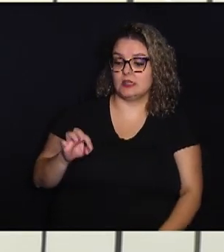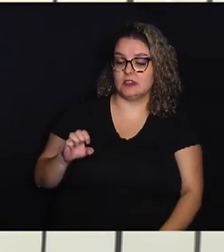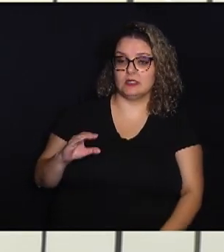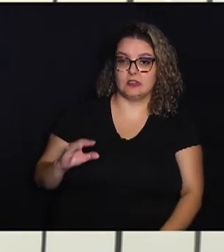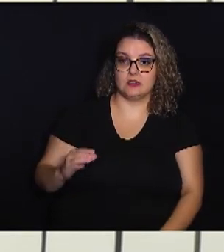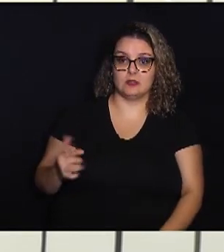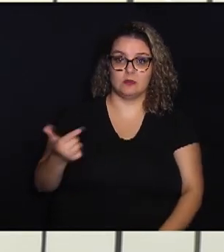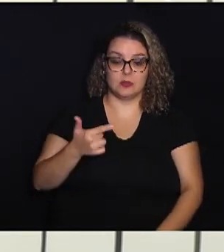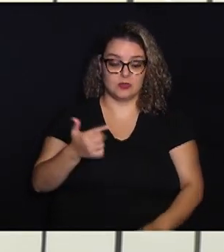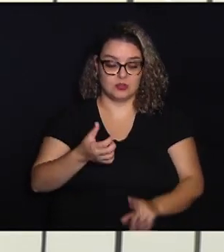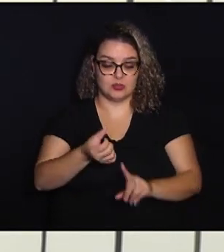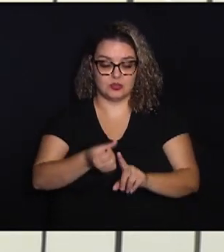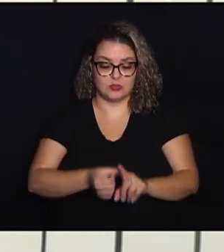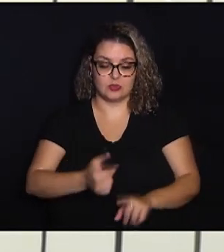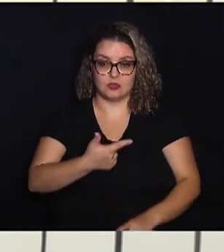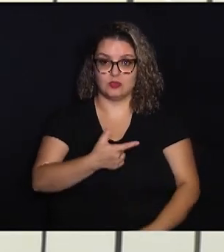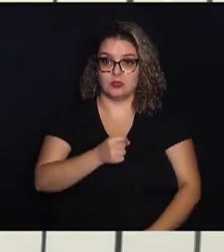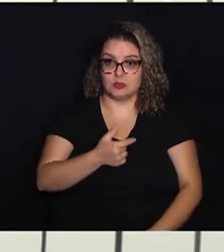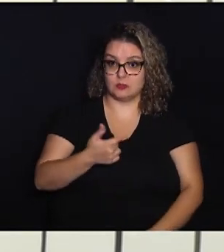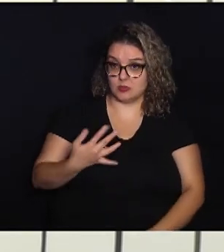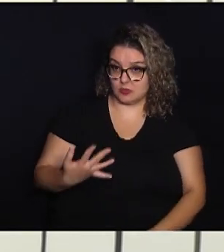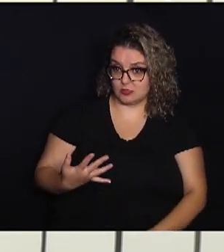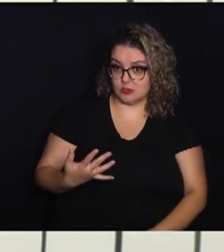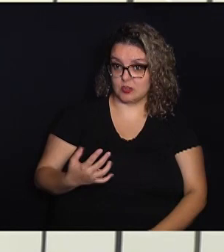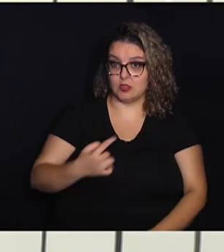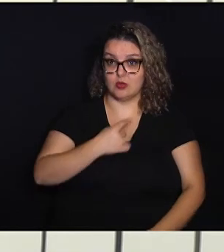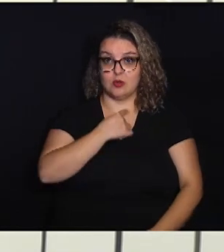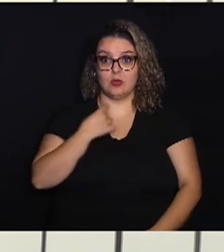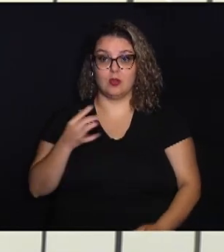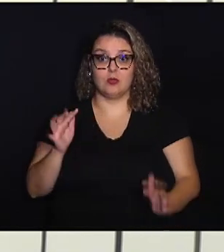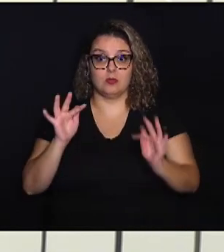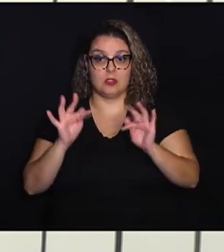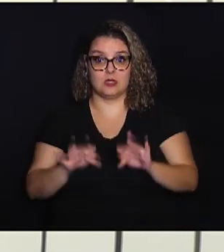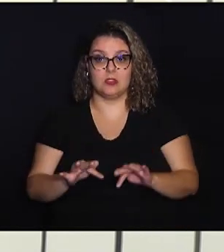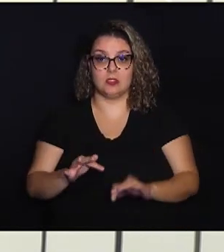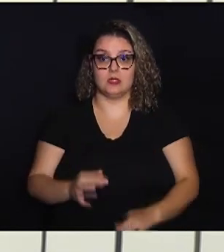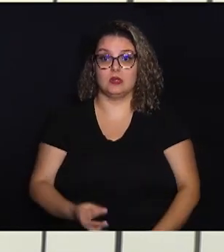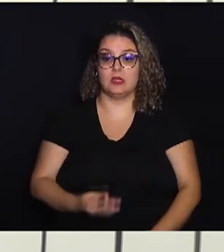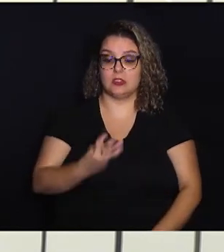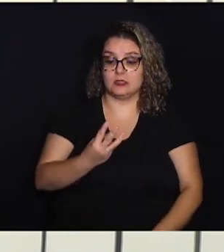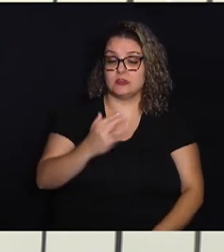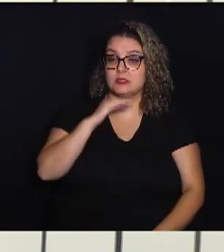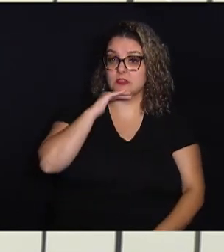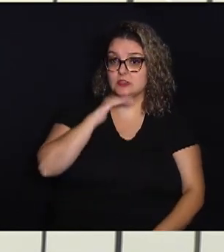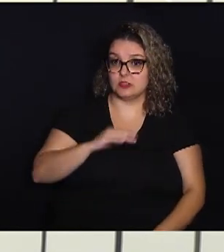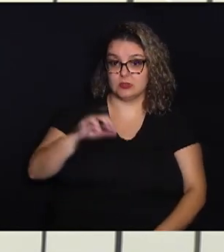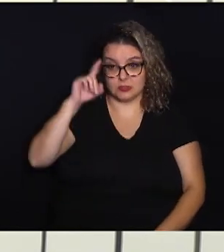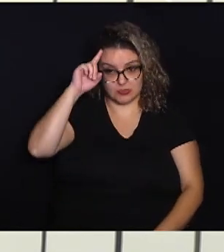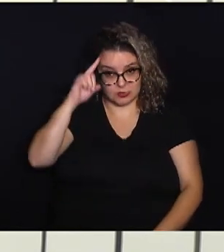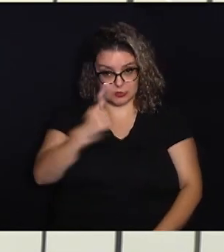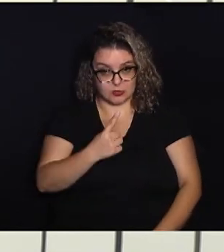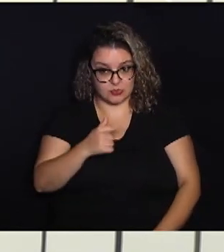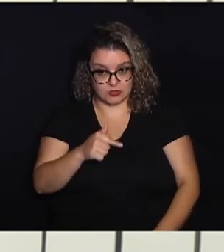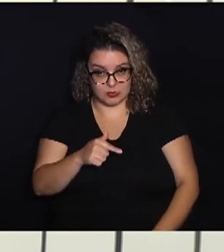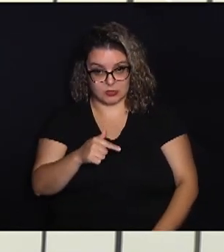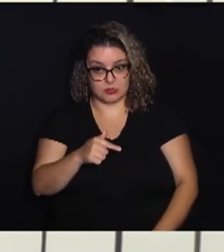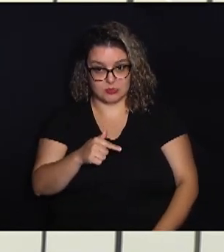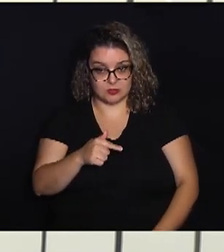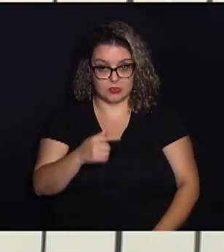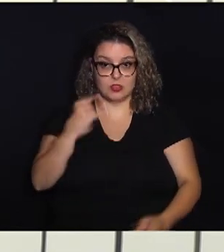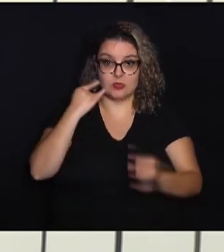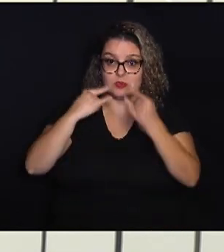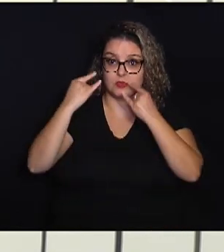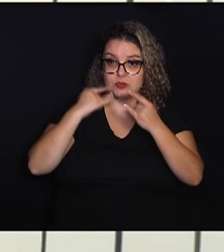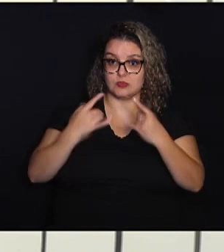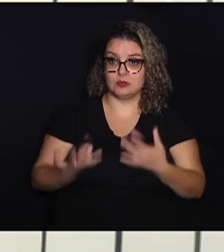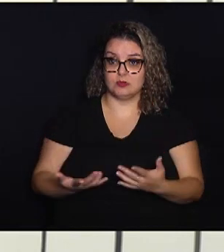semestre de 2024. O prazo termina às 3 horas da tarde, no dia 17, e os interessados